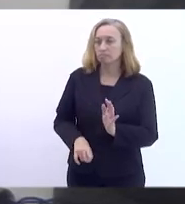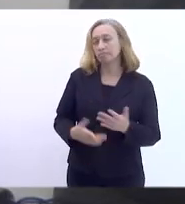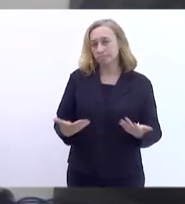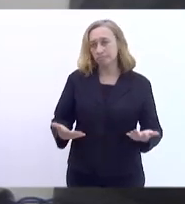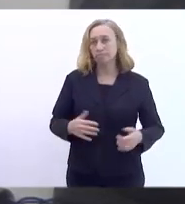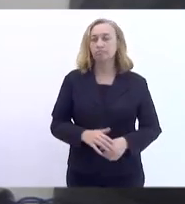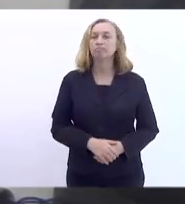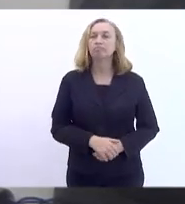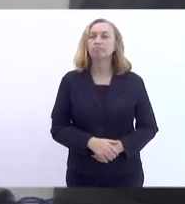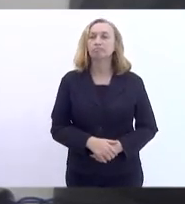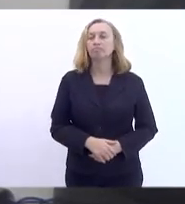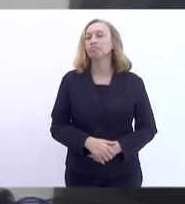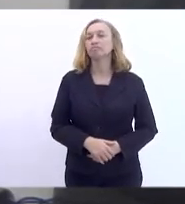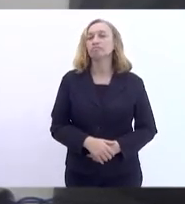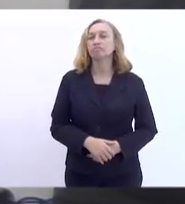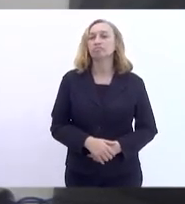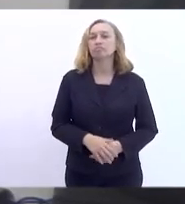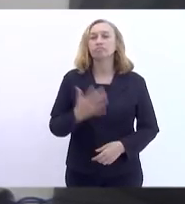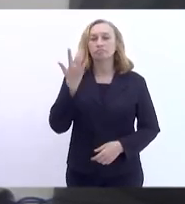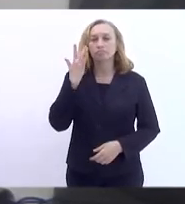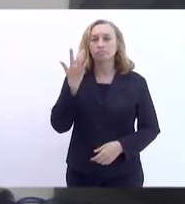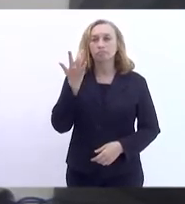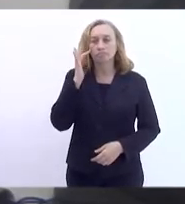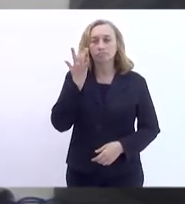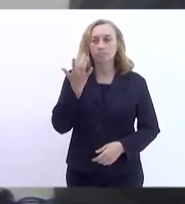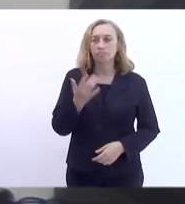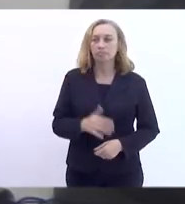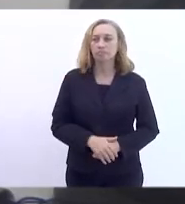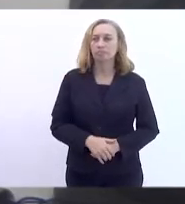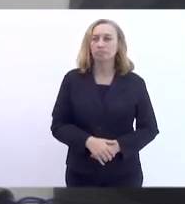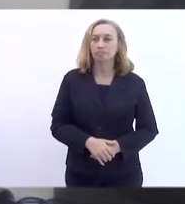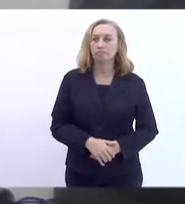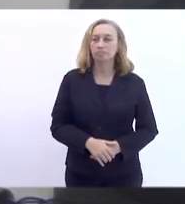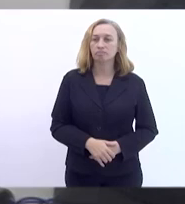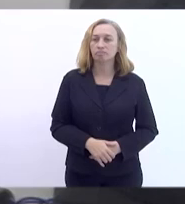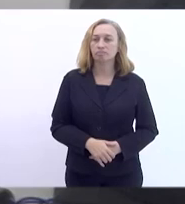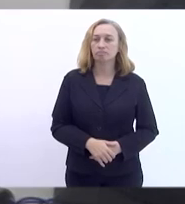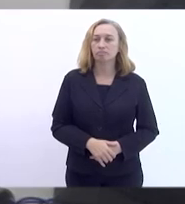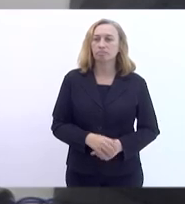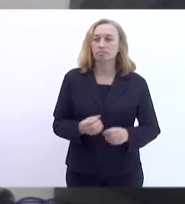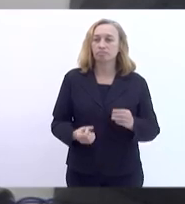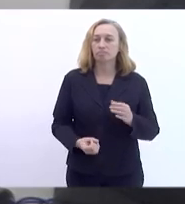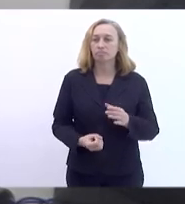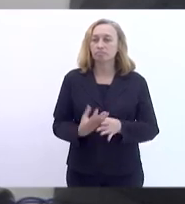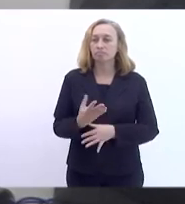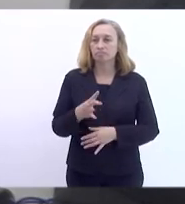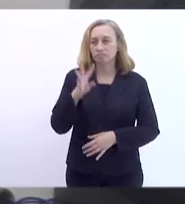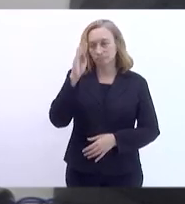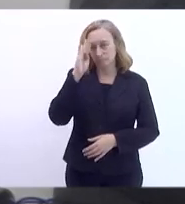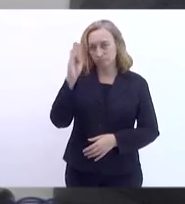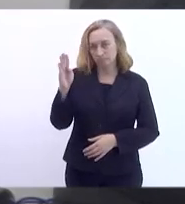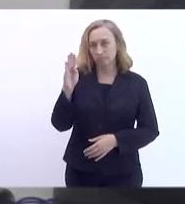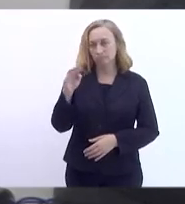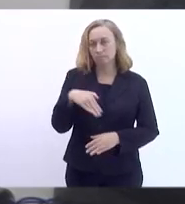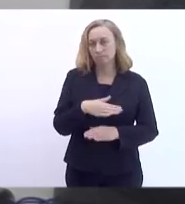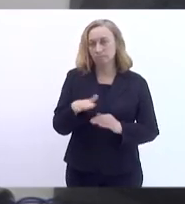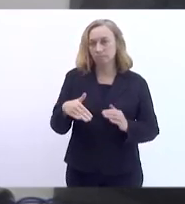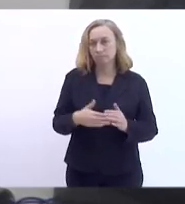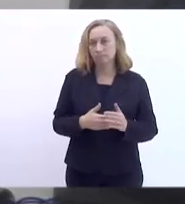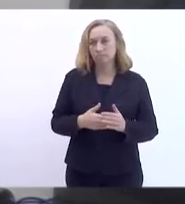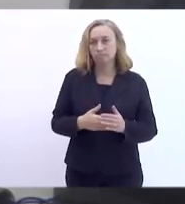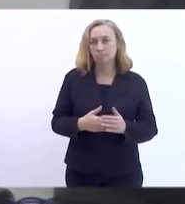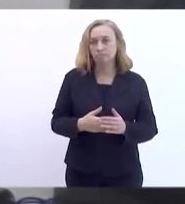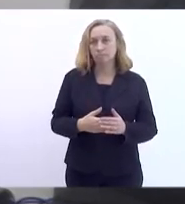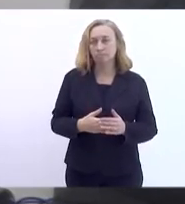e eu acho que o a recomendação Visa da realização princípio da par condicio todos